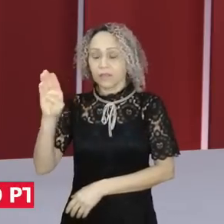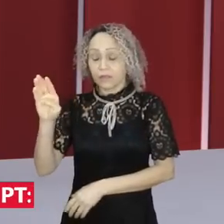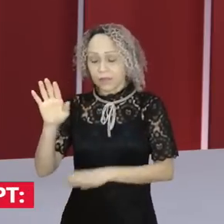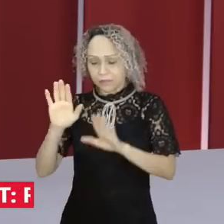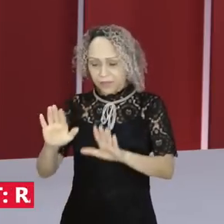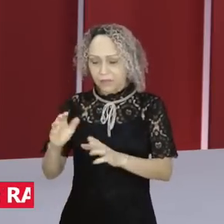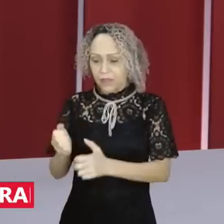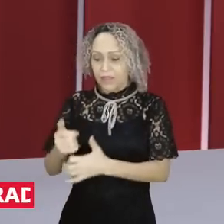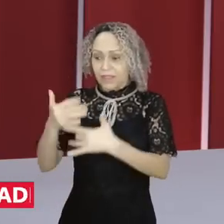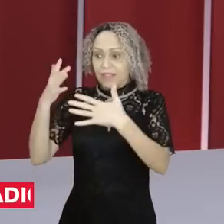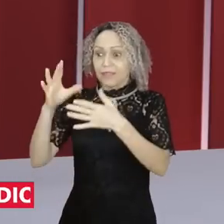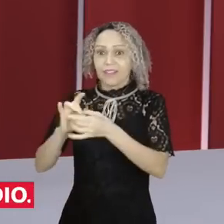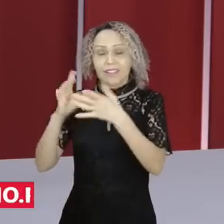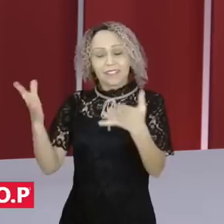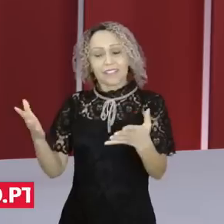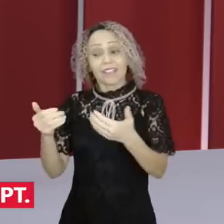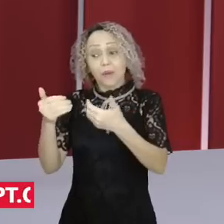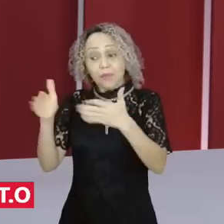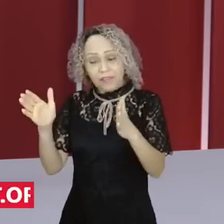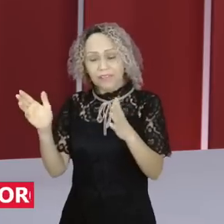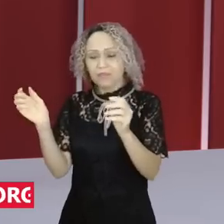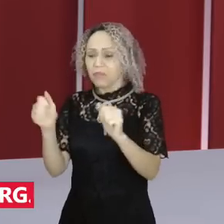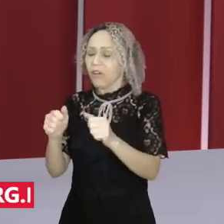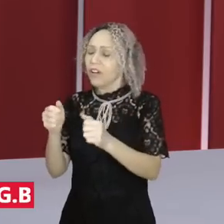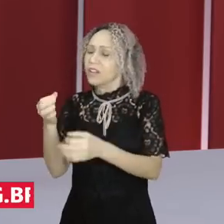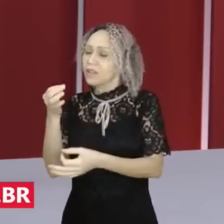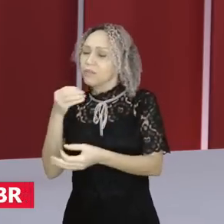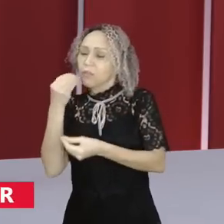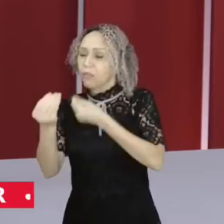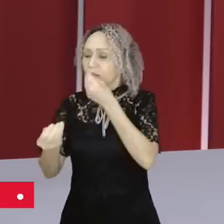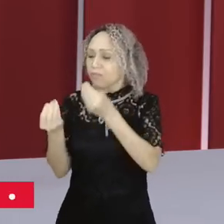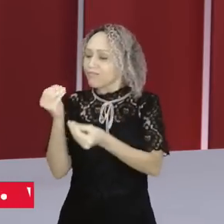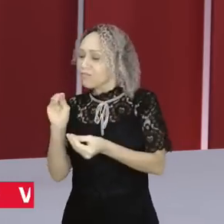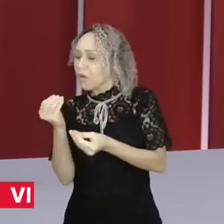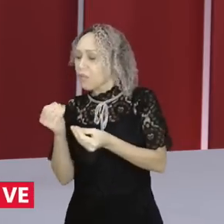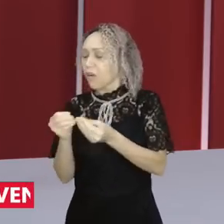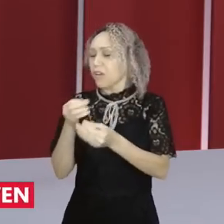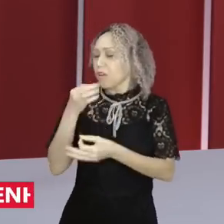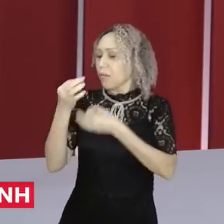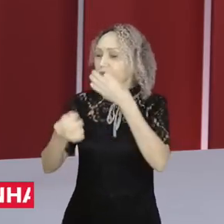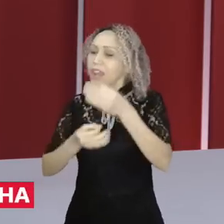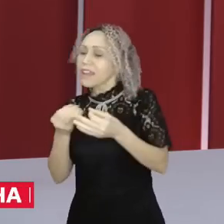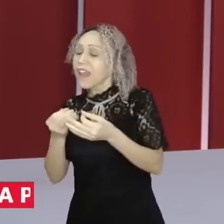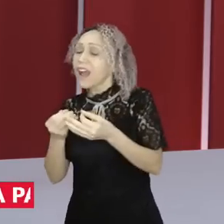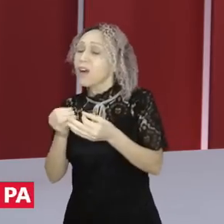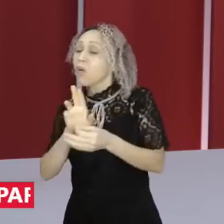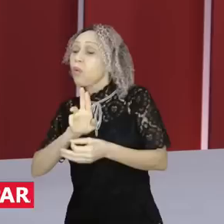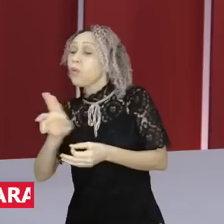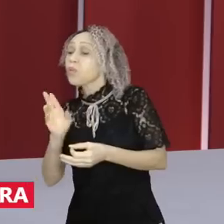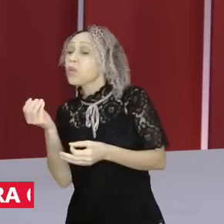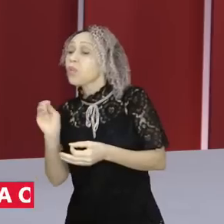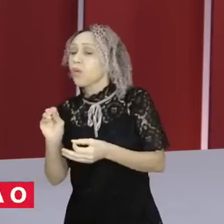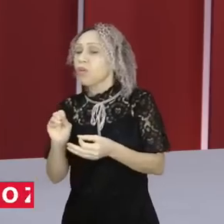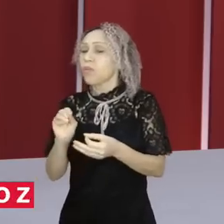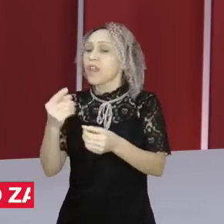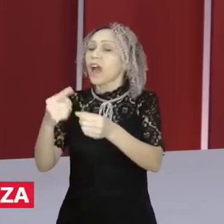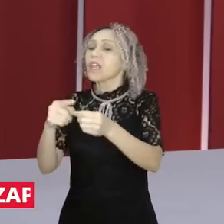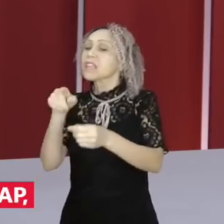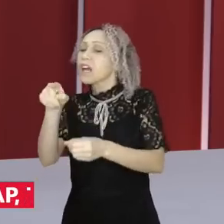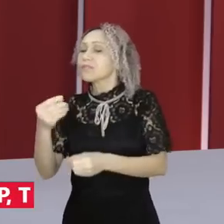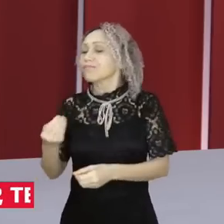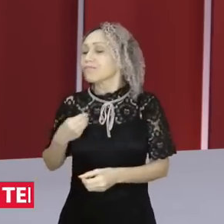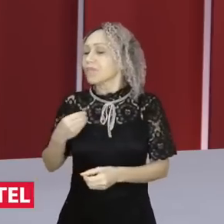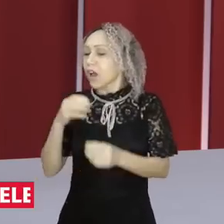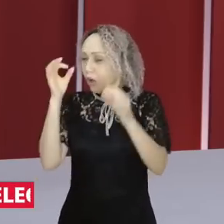seu comentário, a sua mensagem, o seu nome, a cidade de onde você acompanha o Jornal PT Brasil desta